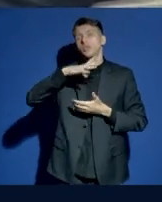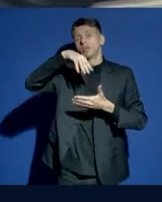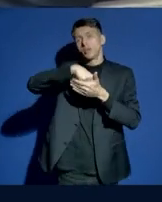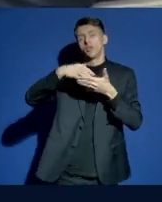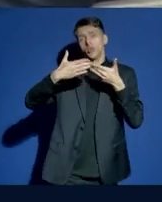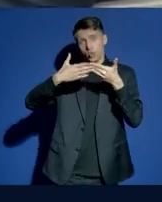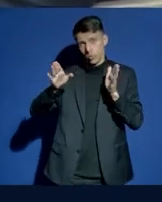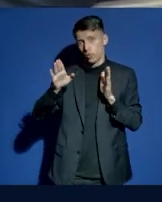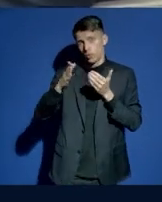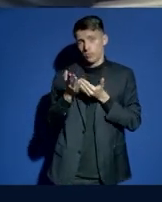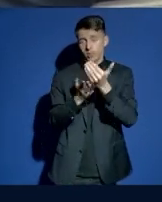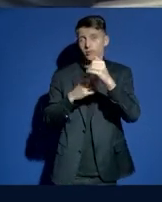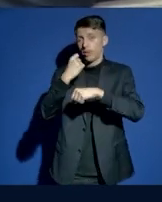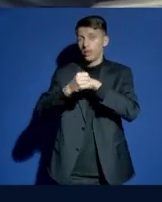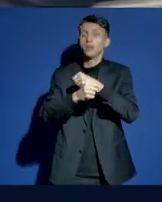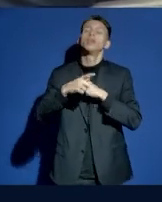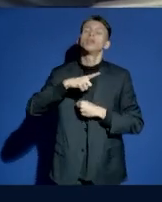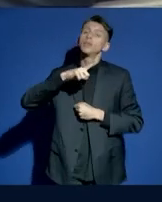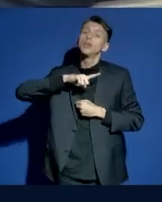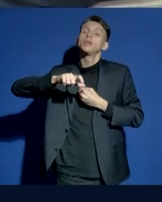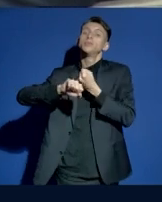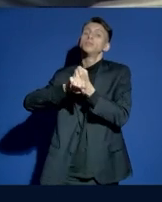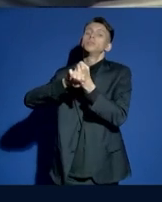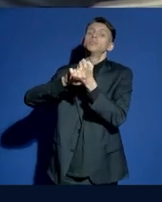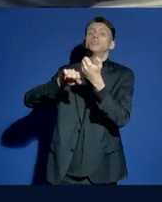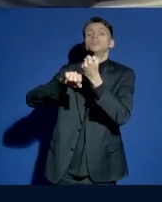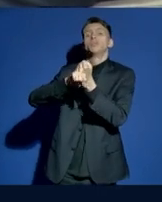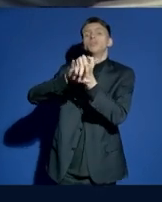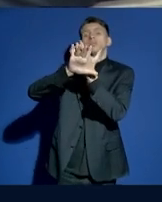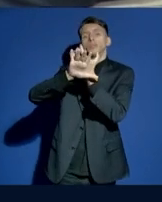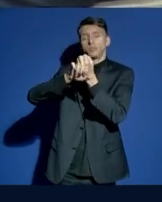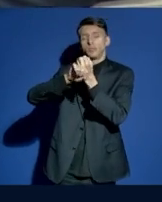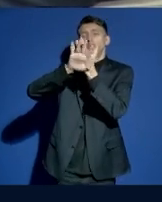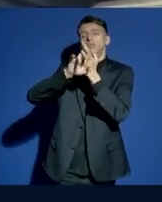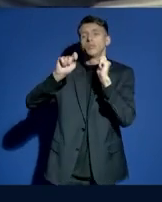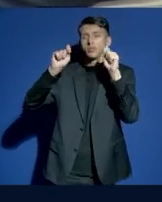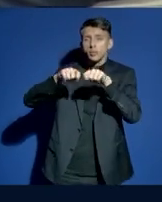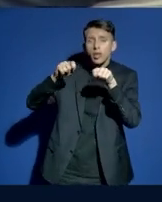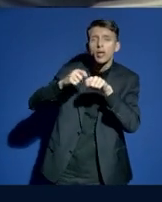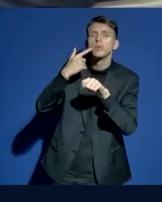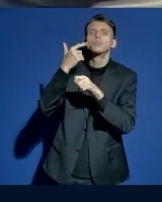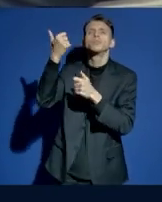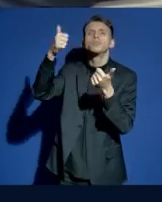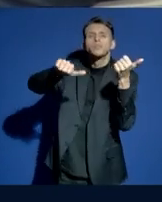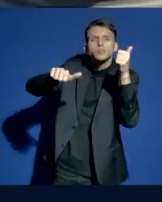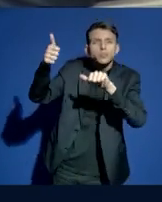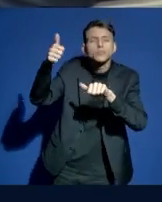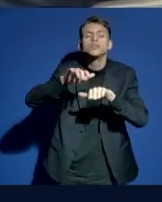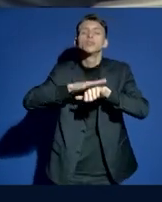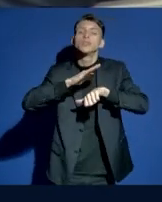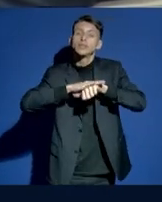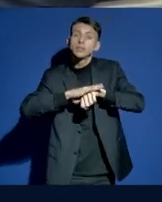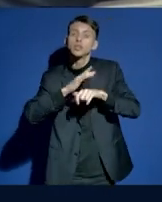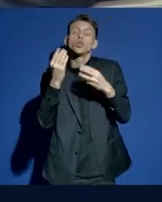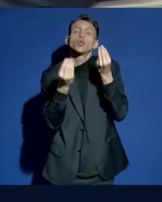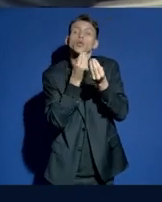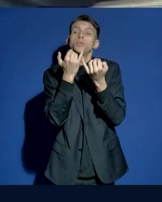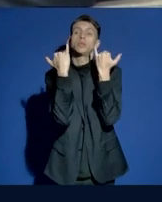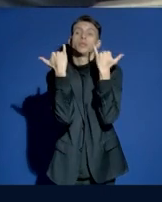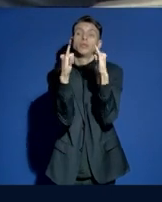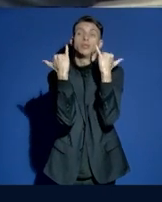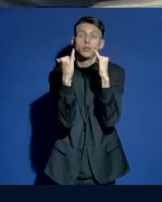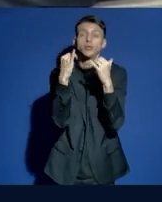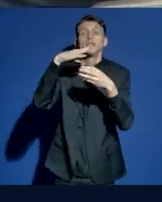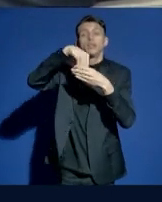desse ano delas onde eu monitoro toda a movimentação de descarga e